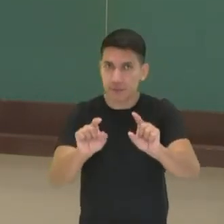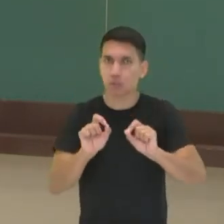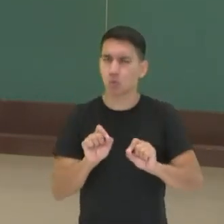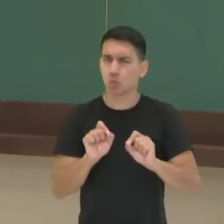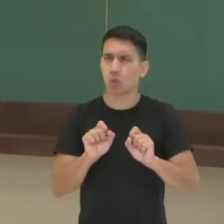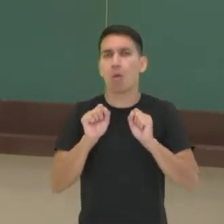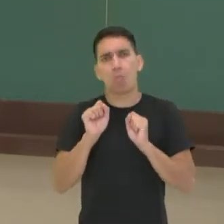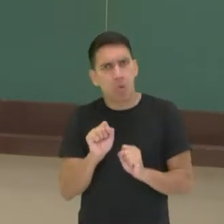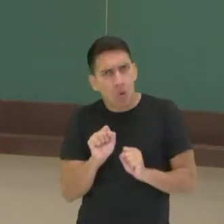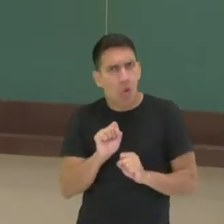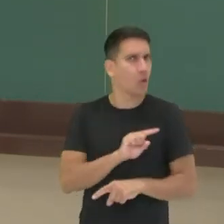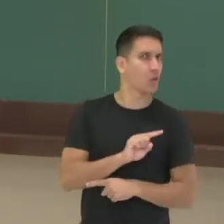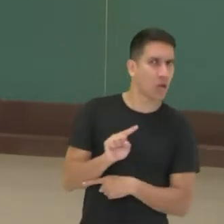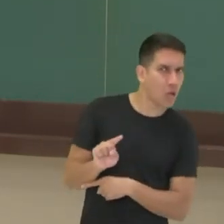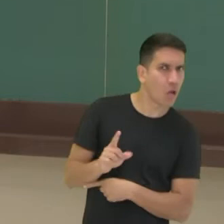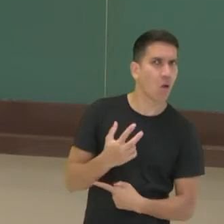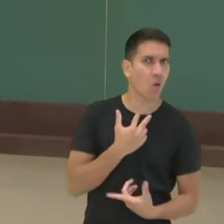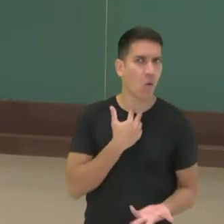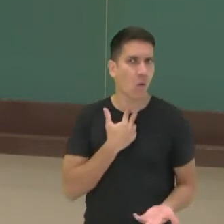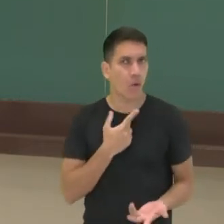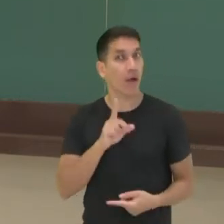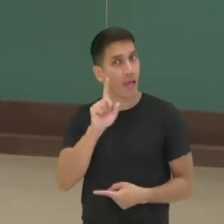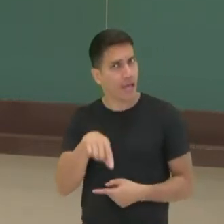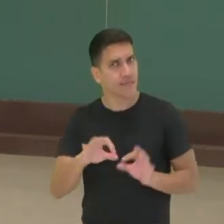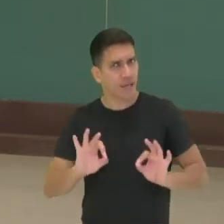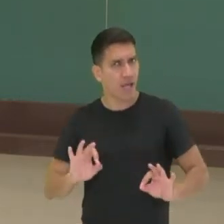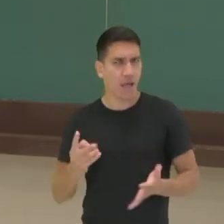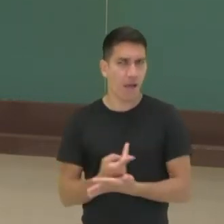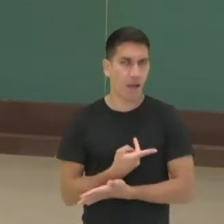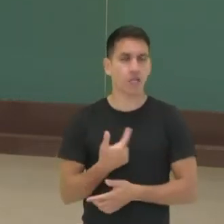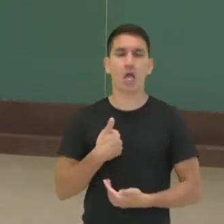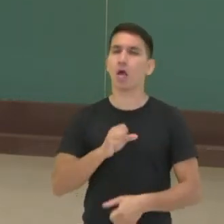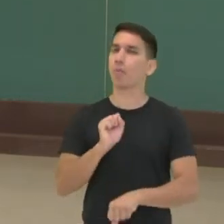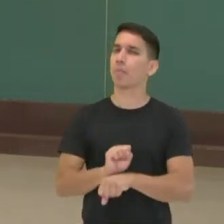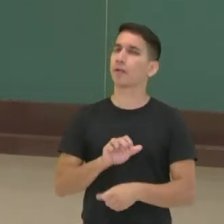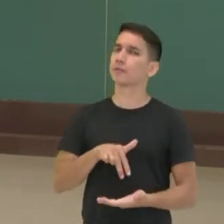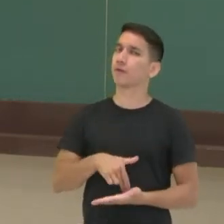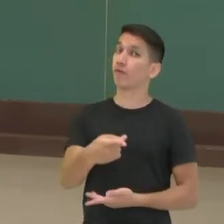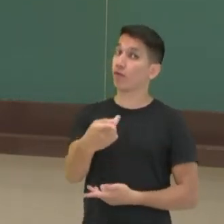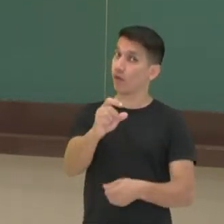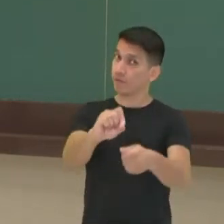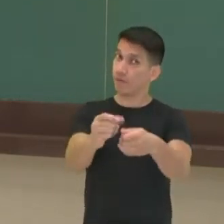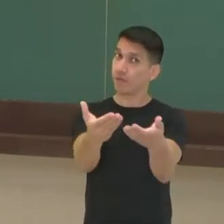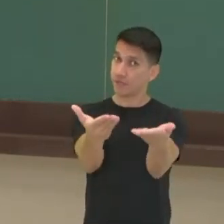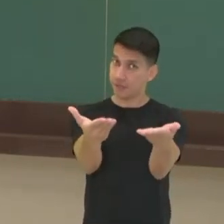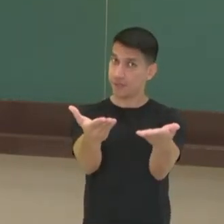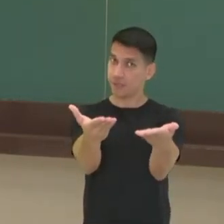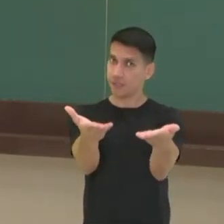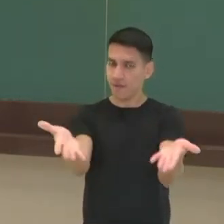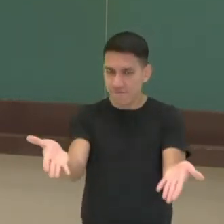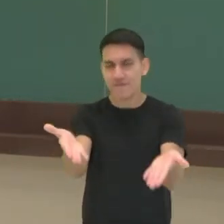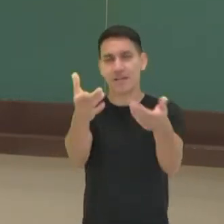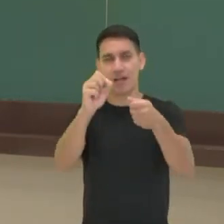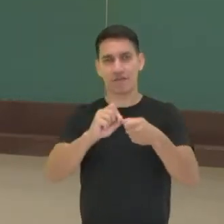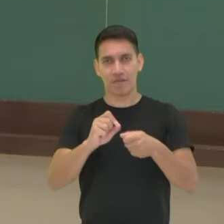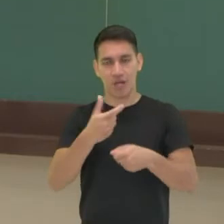Pode, não pode, é ou não é? Eu vou ficando aqui. Você fica aí, hein? Vai lá, eu espero você e